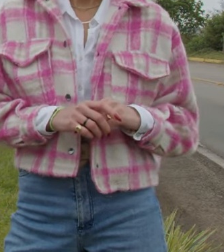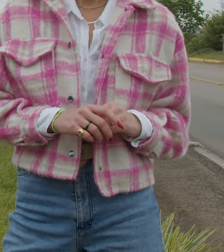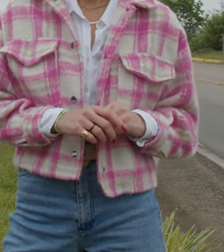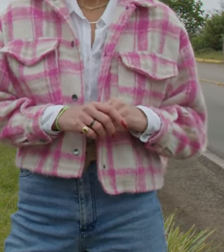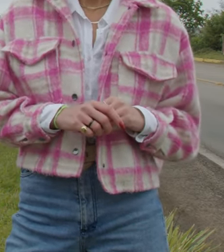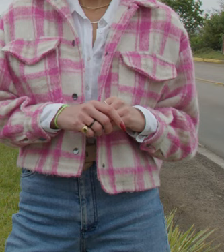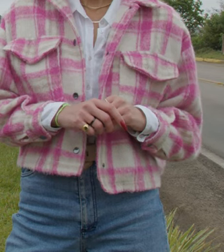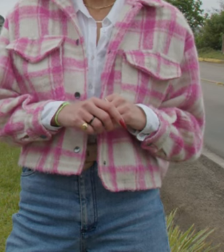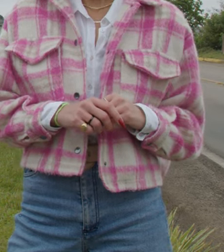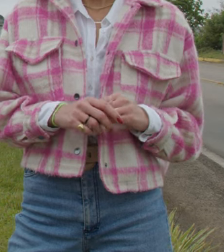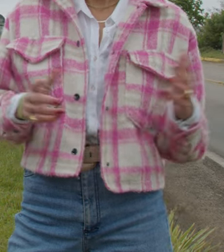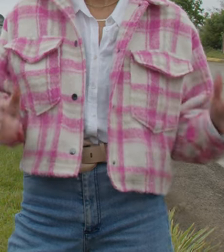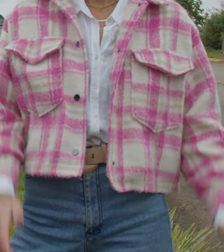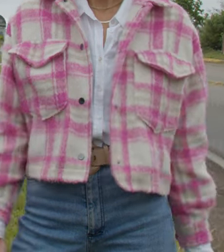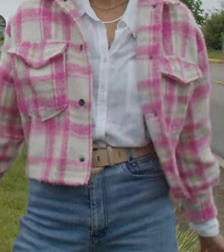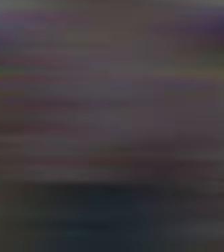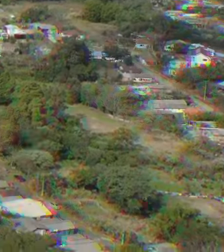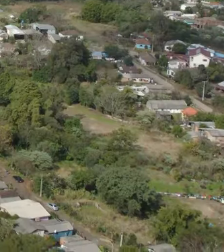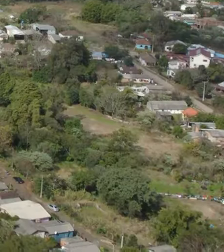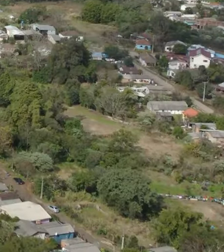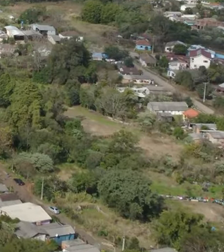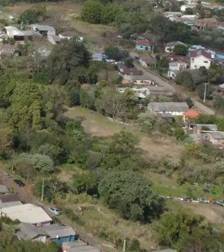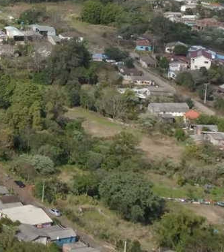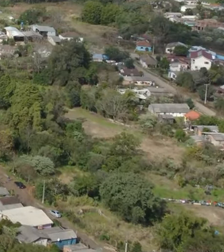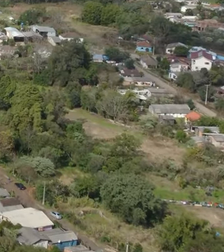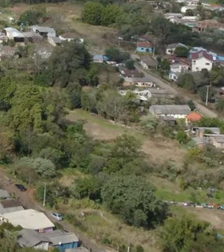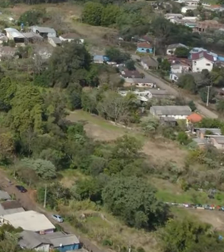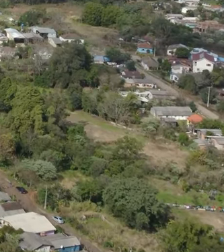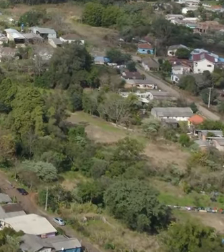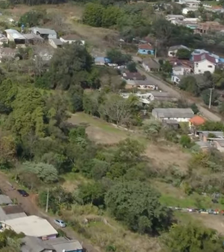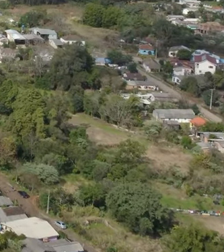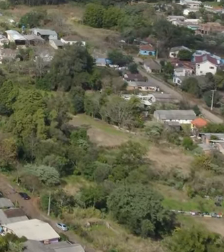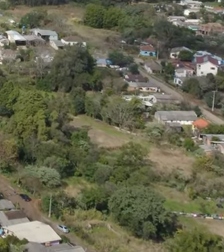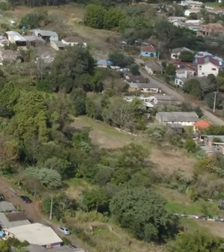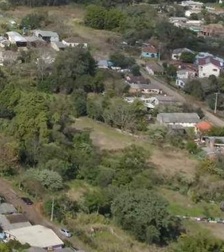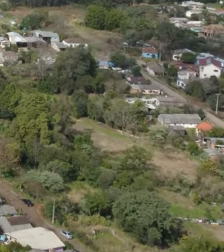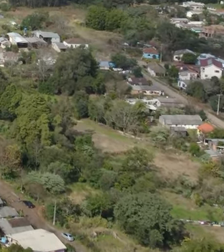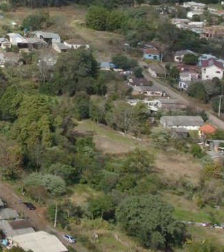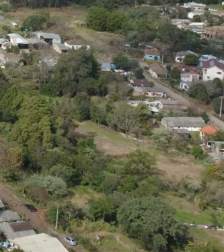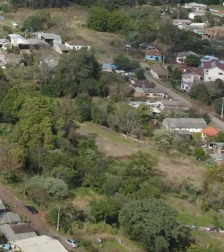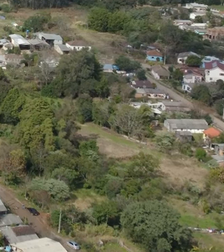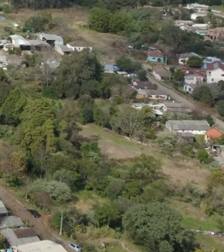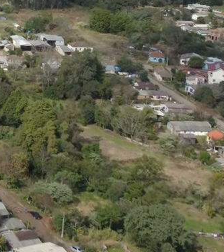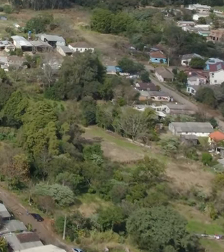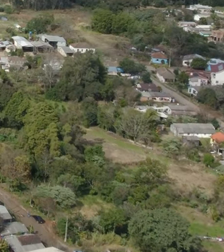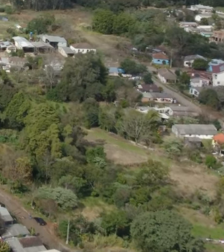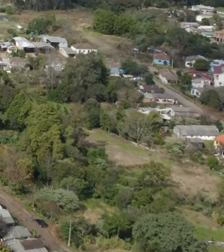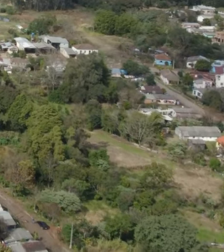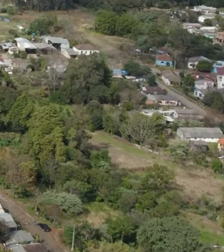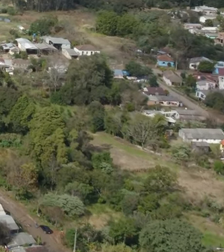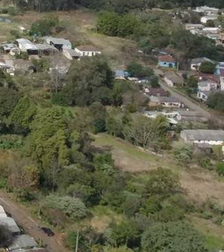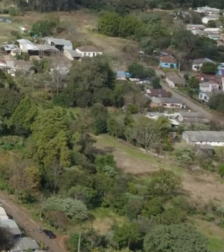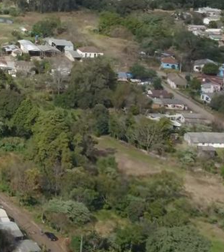e 370 na capital Porto Alegre imagem aérea da pequena cidade com casas térreas montanhas baixas à esquerda